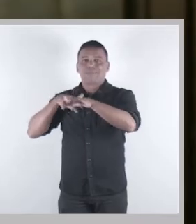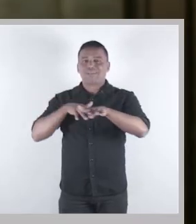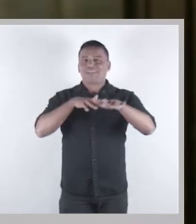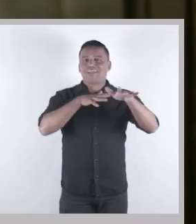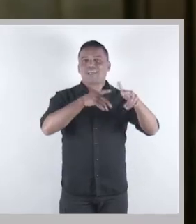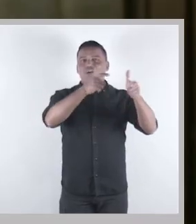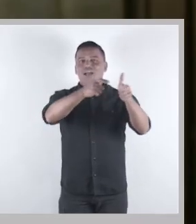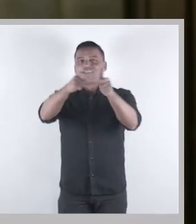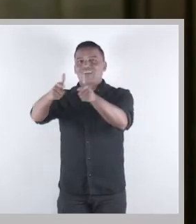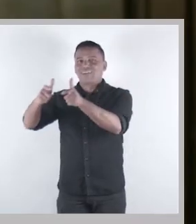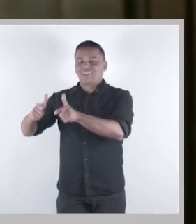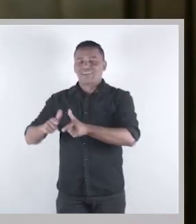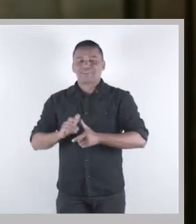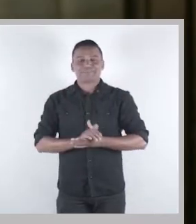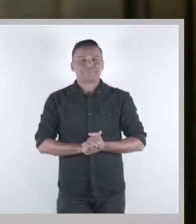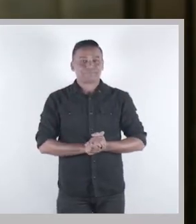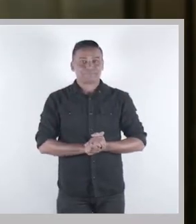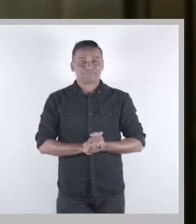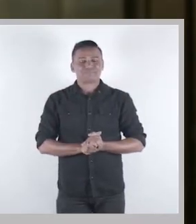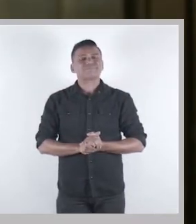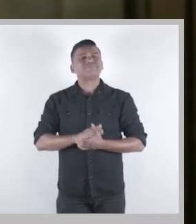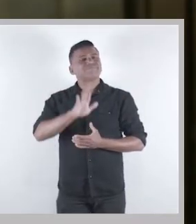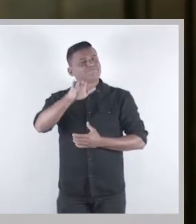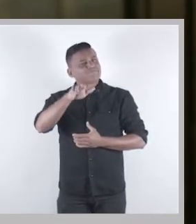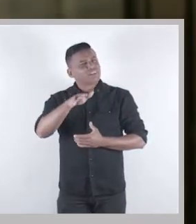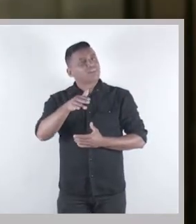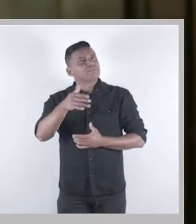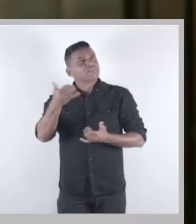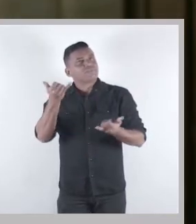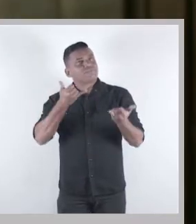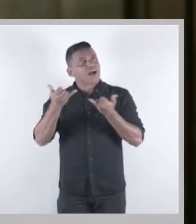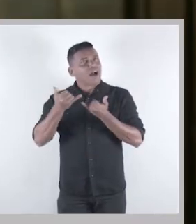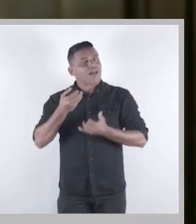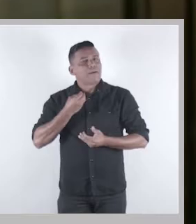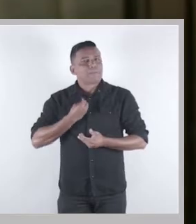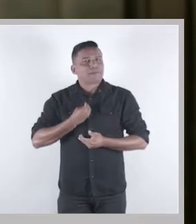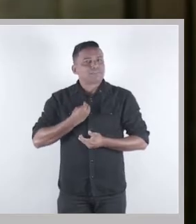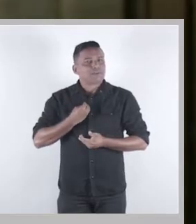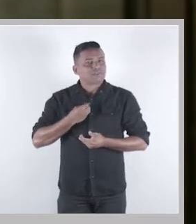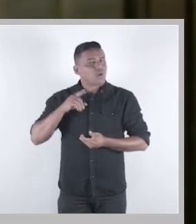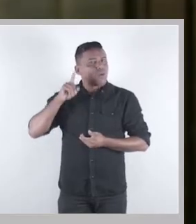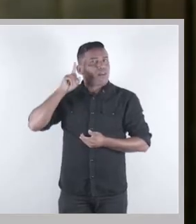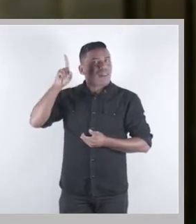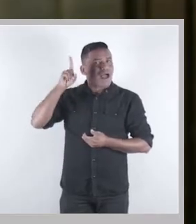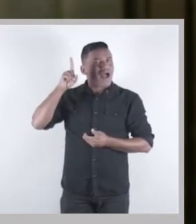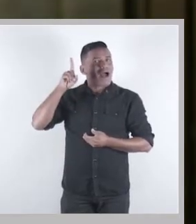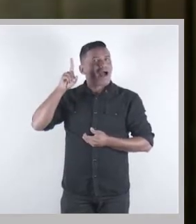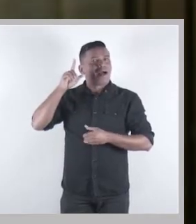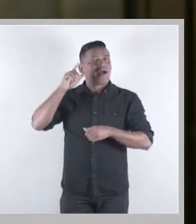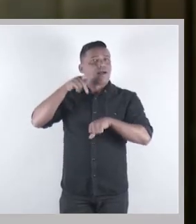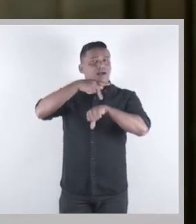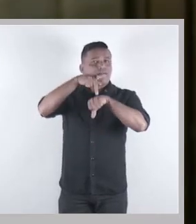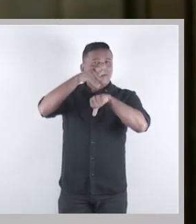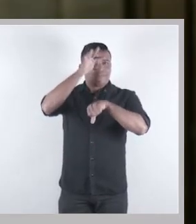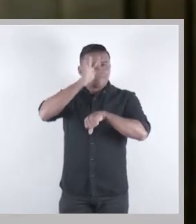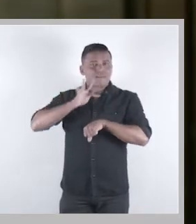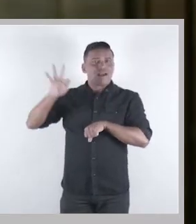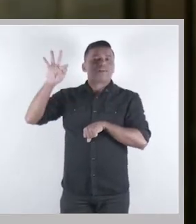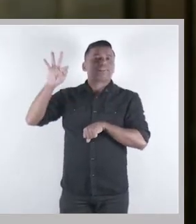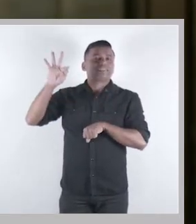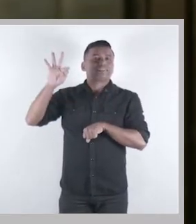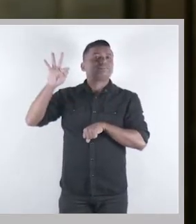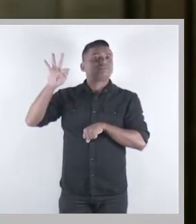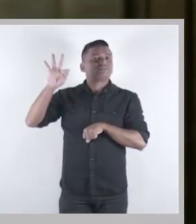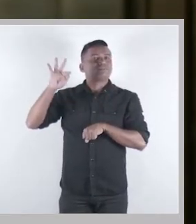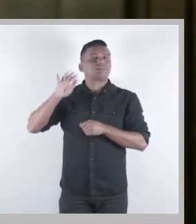fala dessa participação online na França né e eu falei comitiva mineira que for mas na